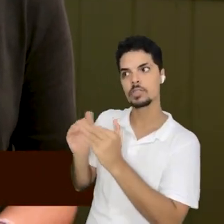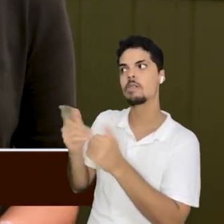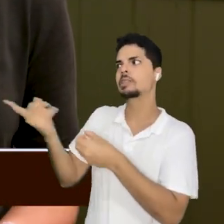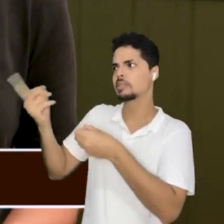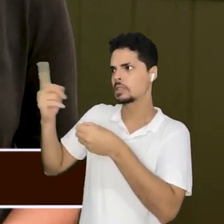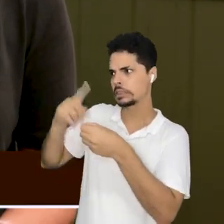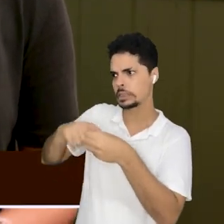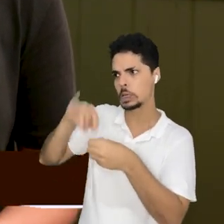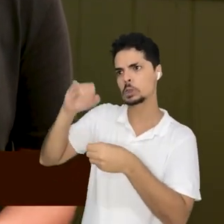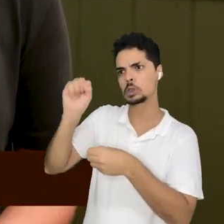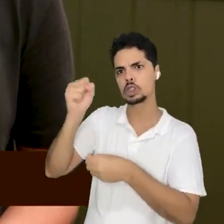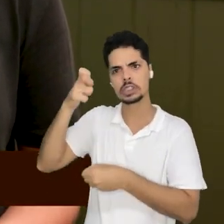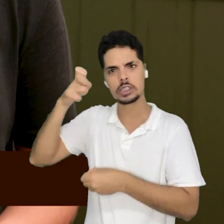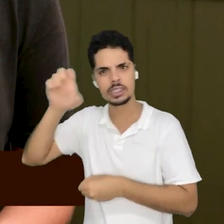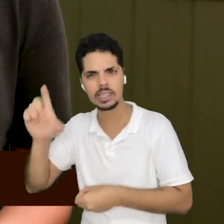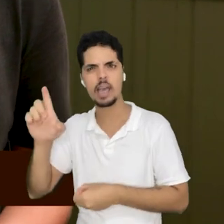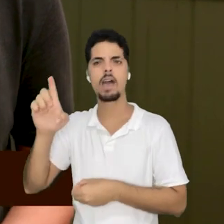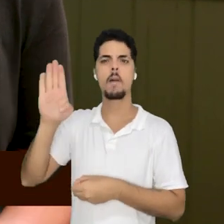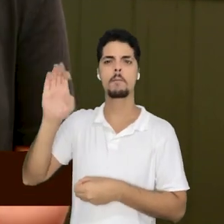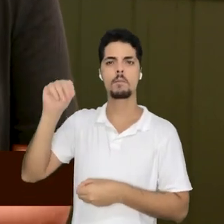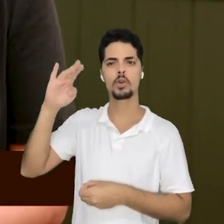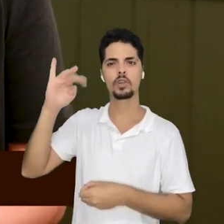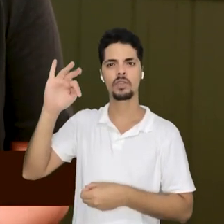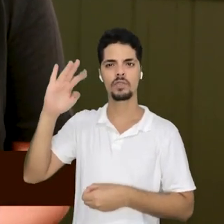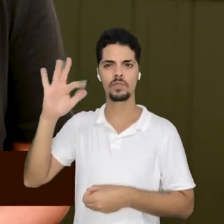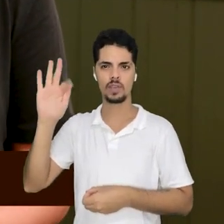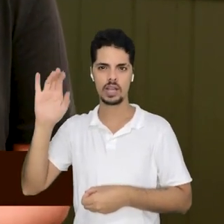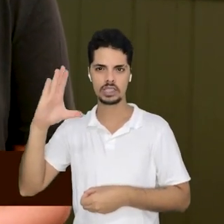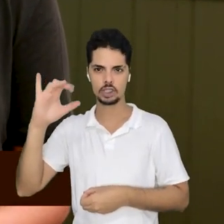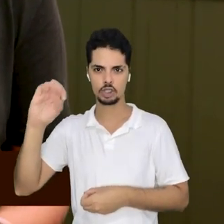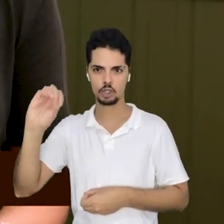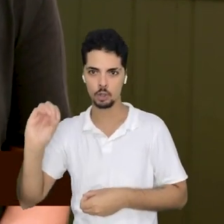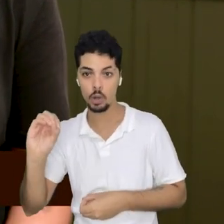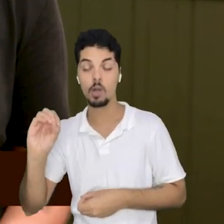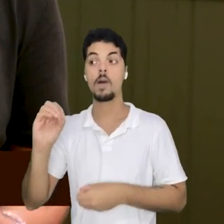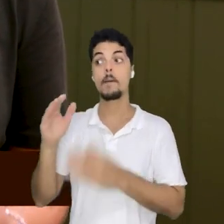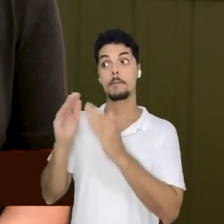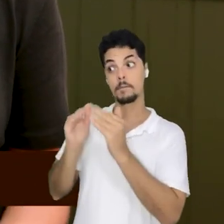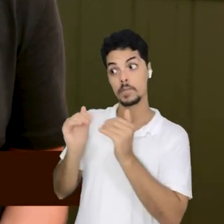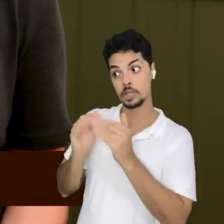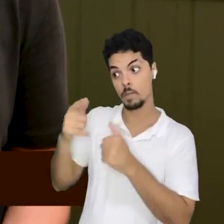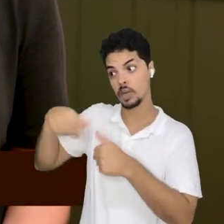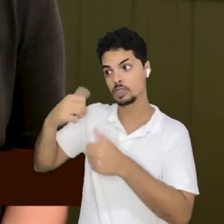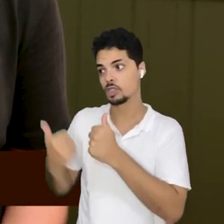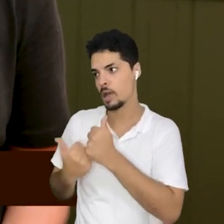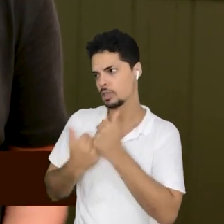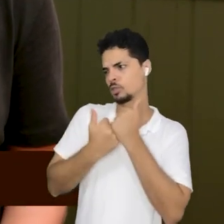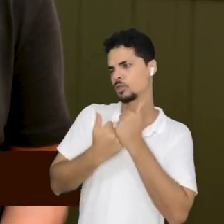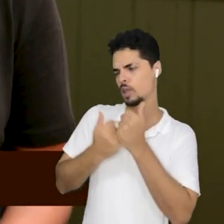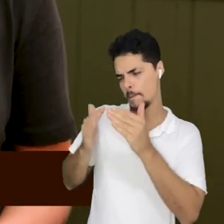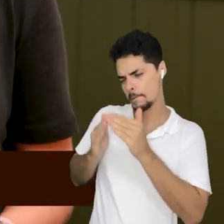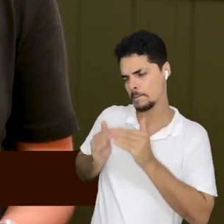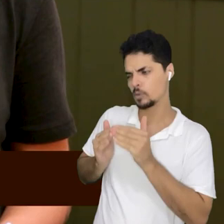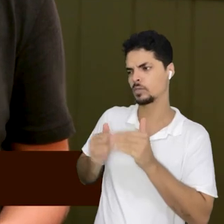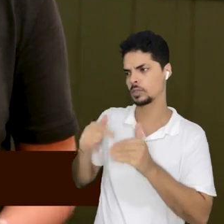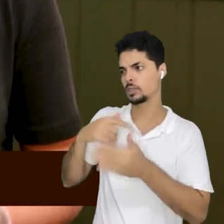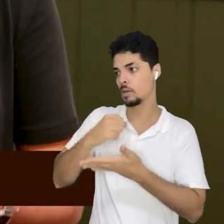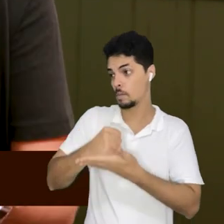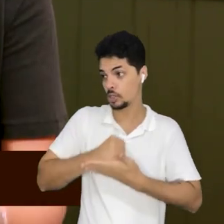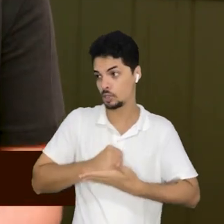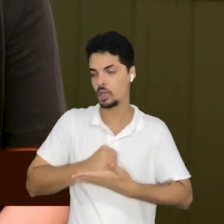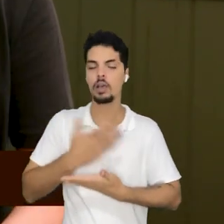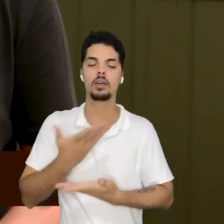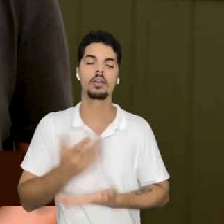José Bonifácio, para liderar esse gabinete. O José Bonifácio era um grande entusiasta da independência e